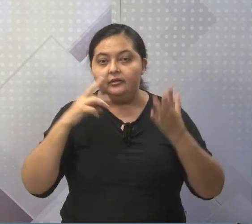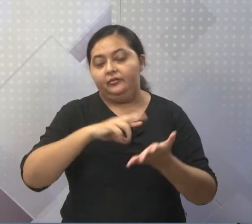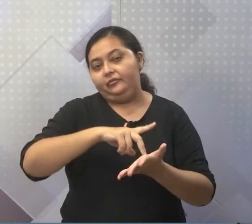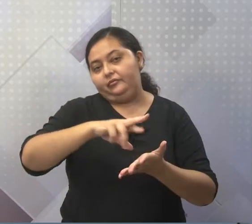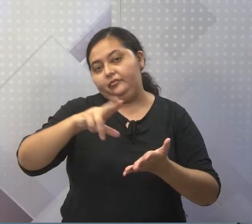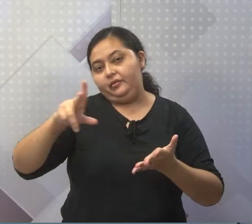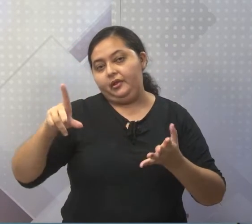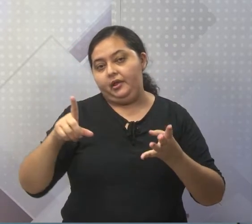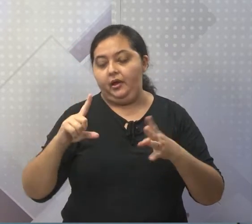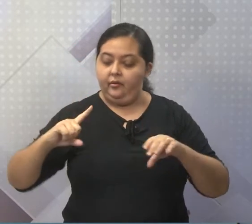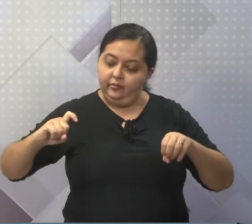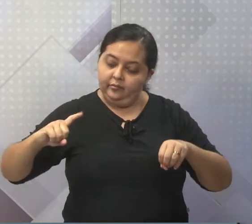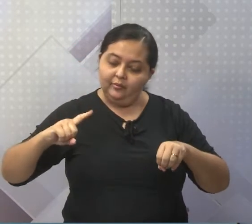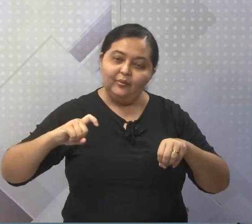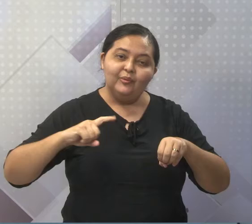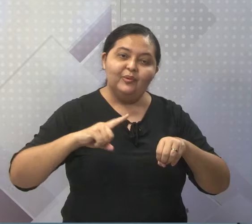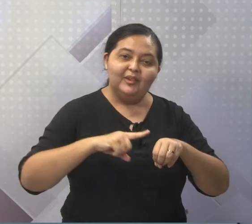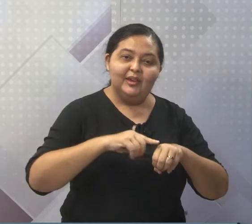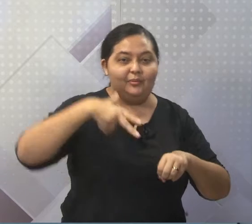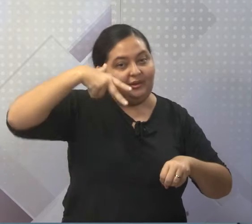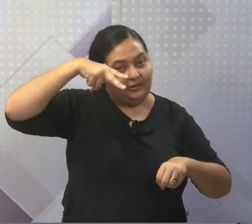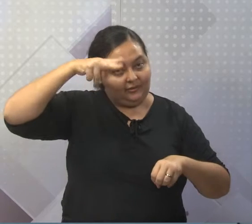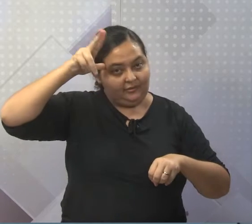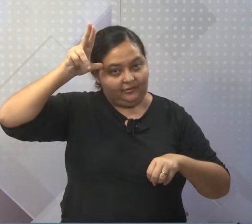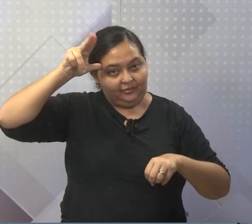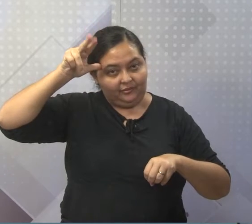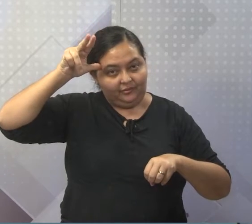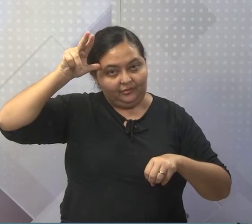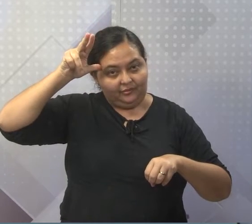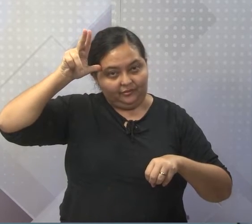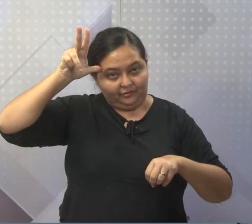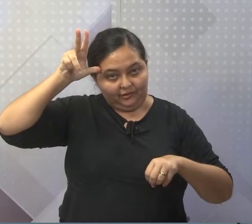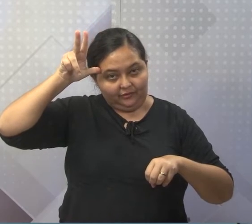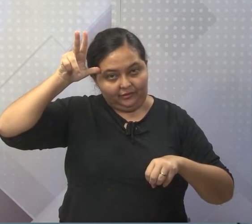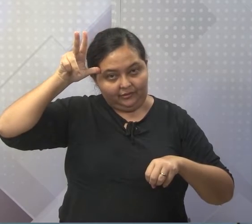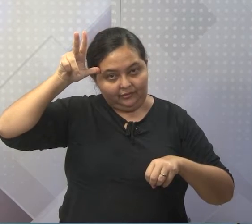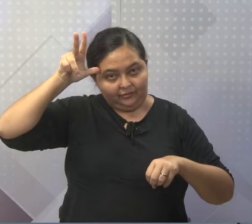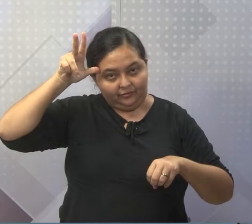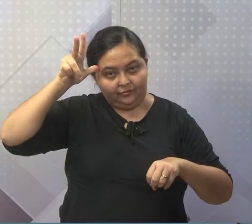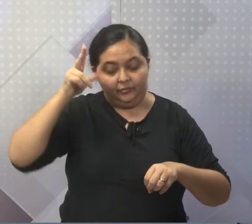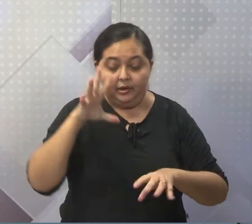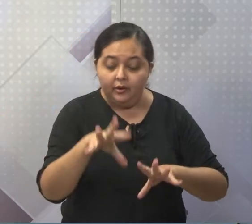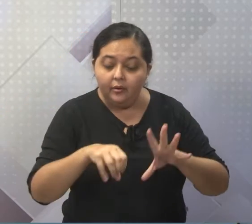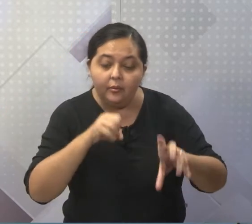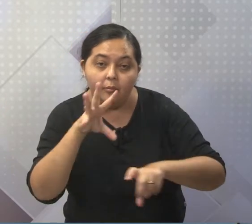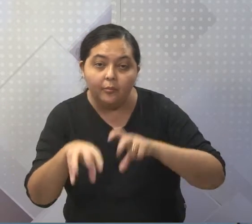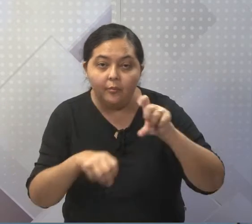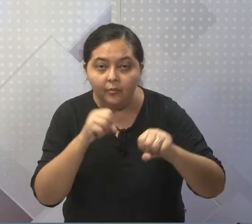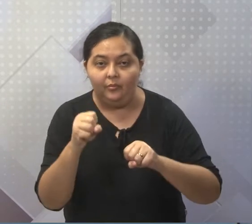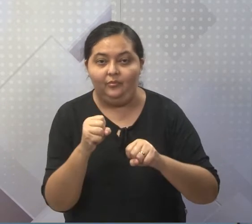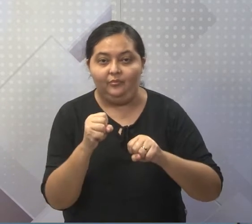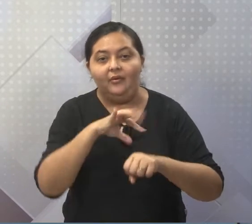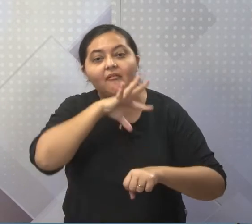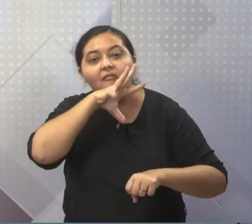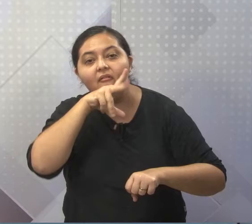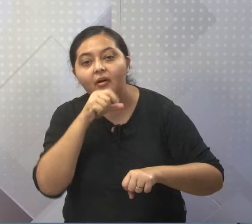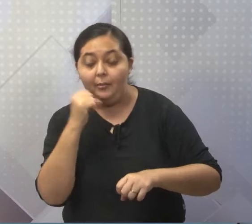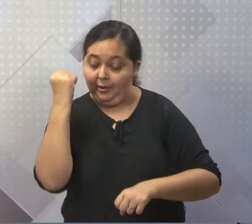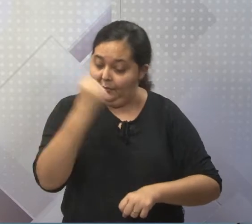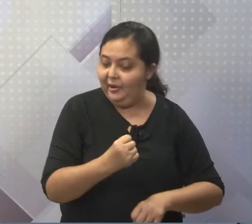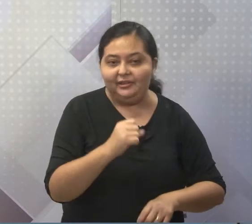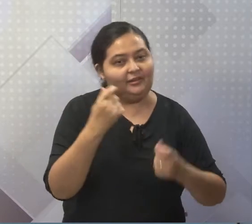riqueza elementos naturais alimentos recursos naturais que eu posso retirar o animal sem matar para ter um lucro